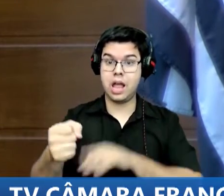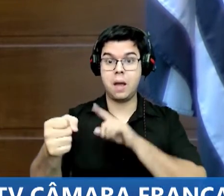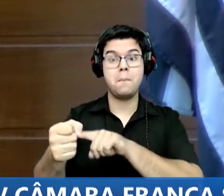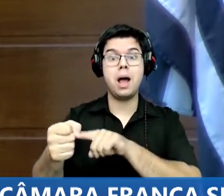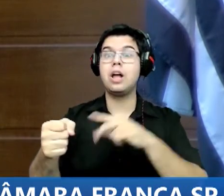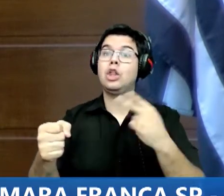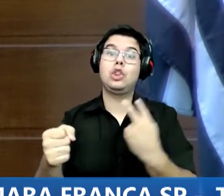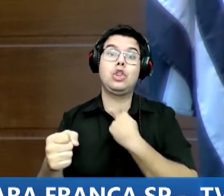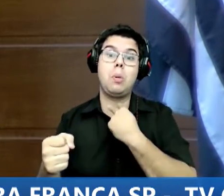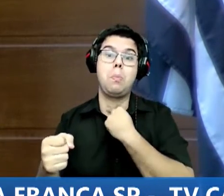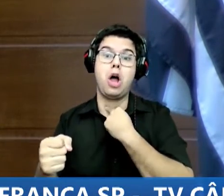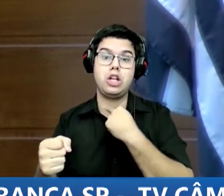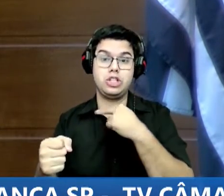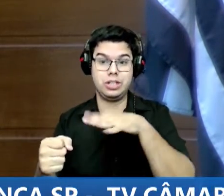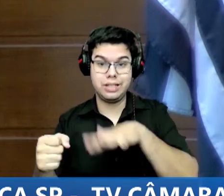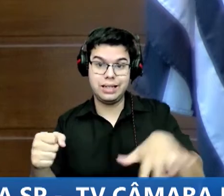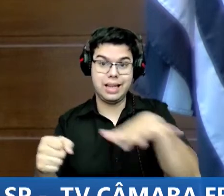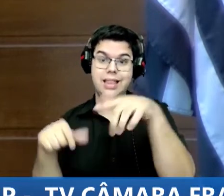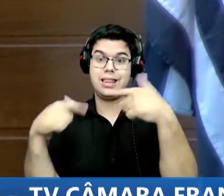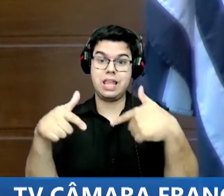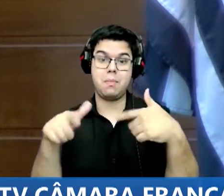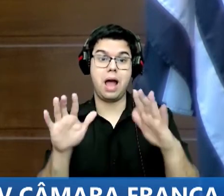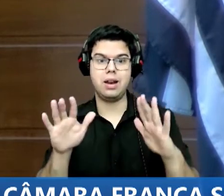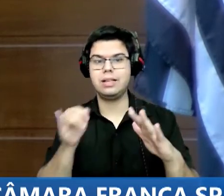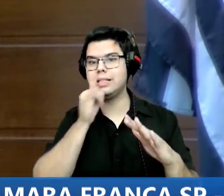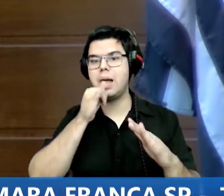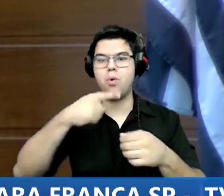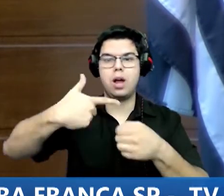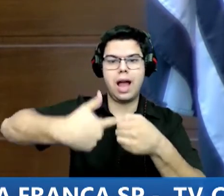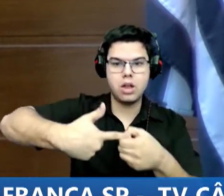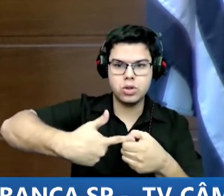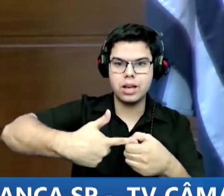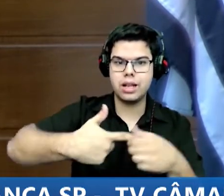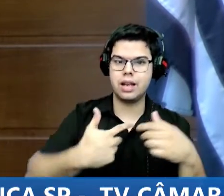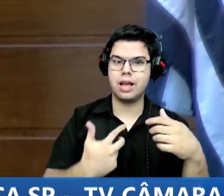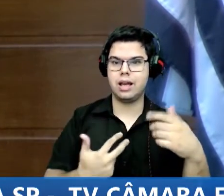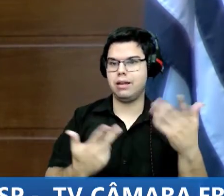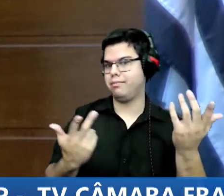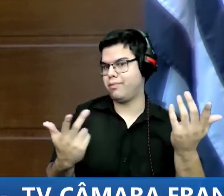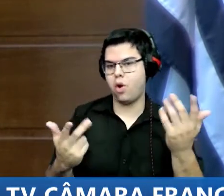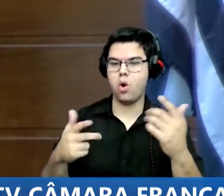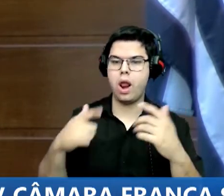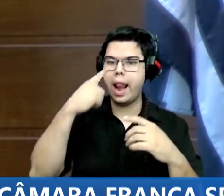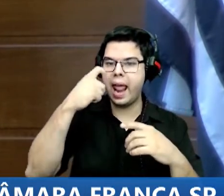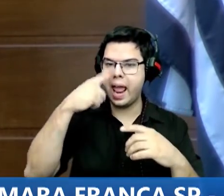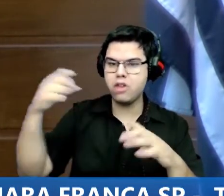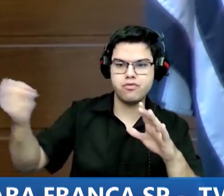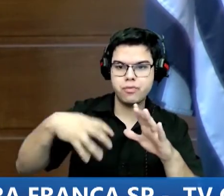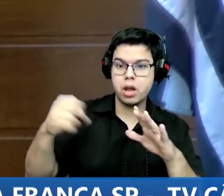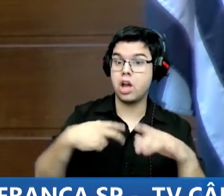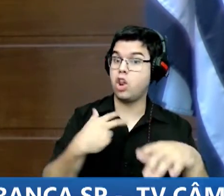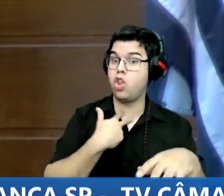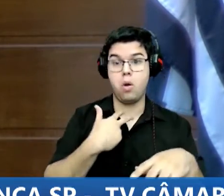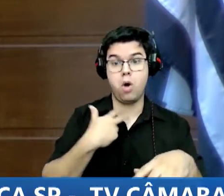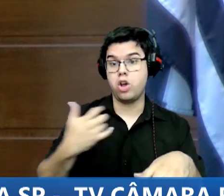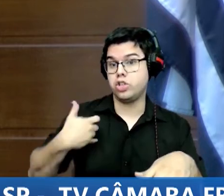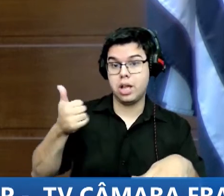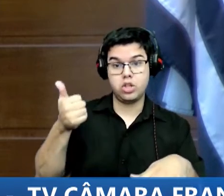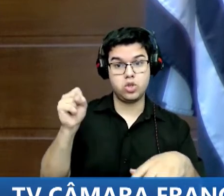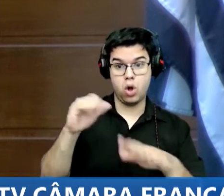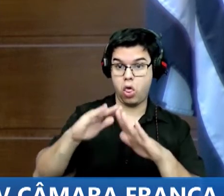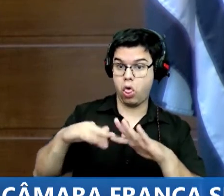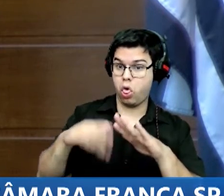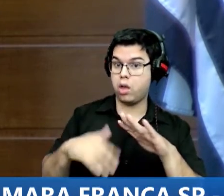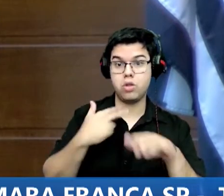seus ambientes de trabalho. O posto de gasolina, a empresa de coleta de lixo, não pode ter ninguém ali com idade inferior a 18 anos, porque essas